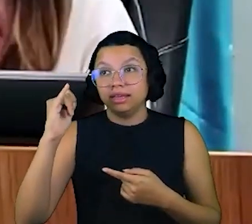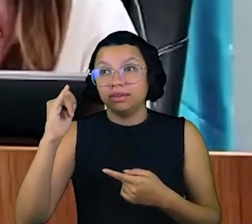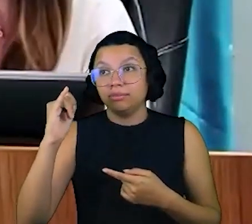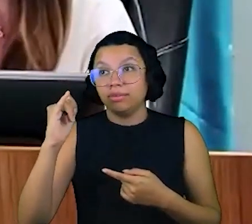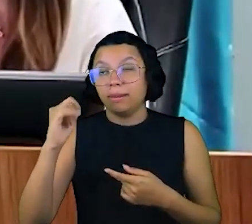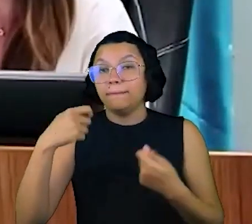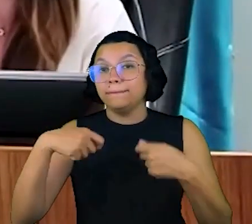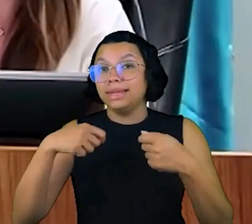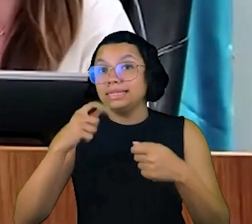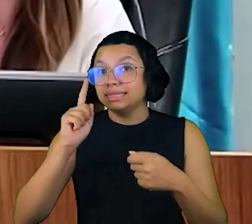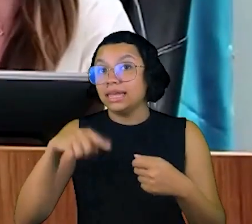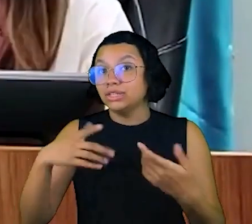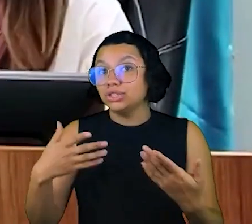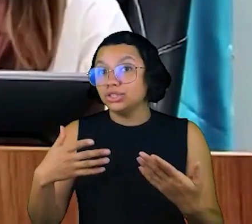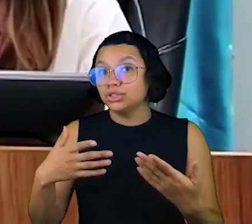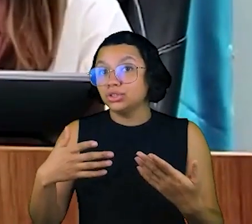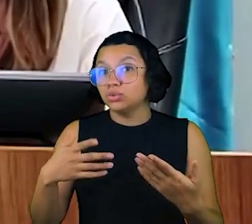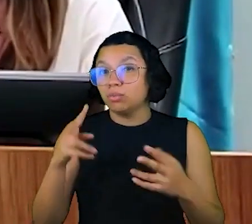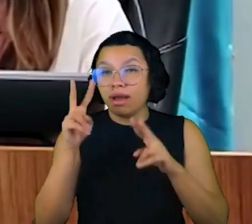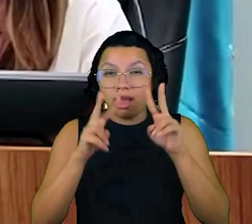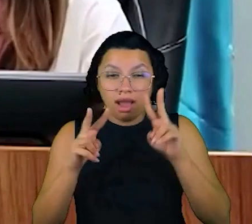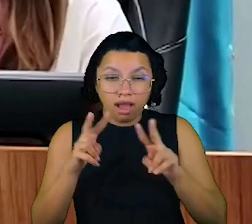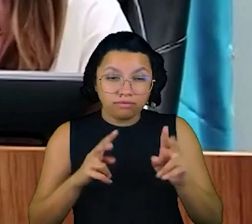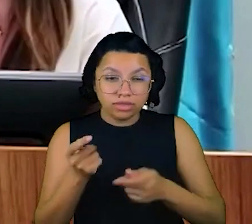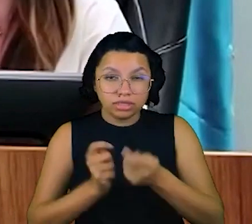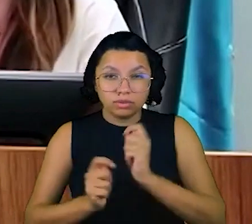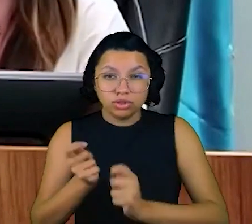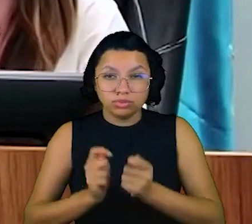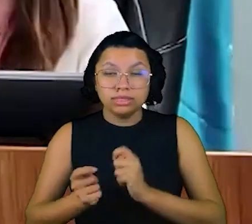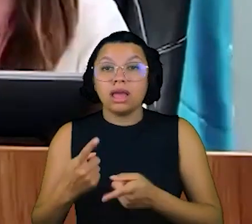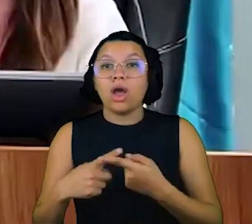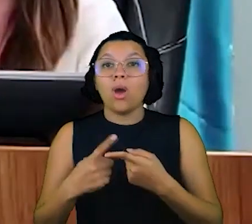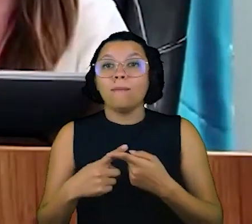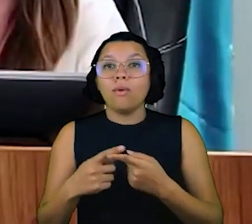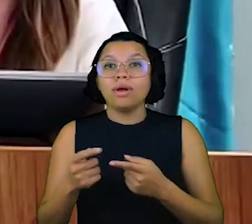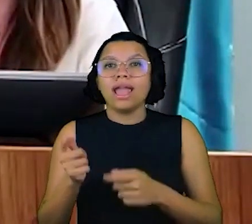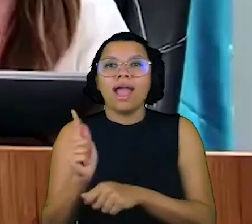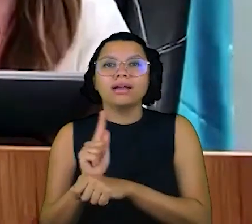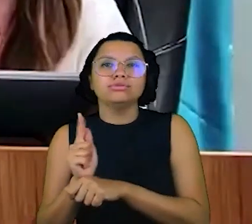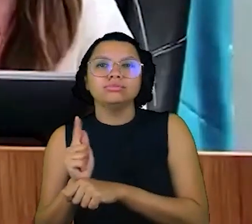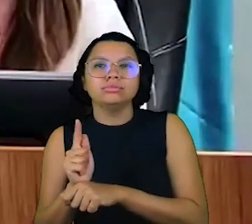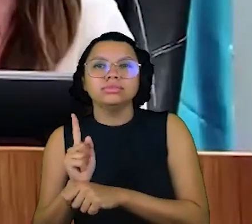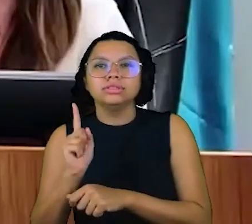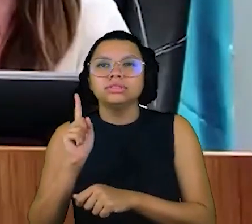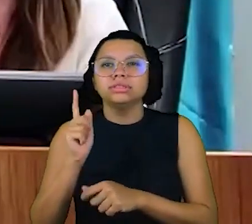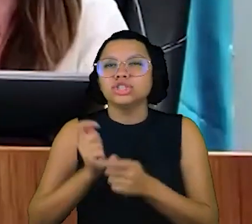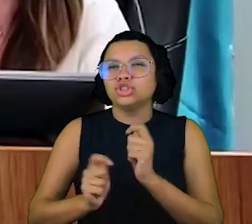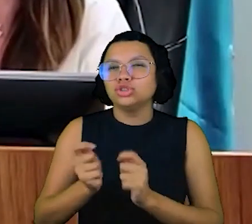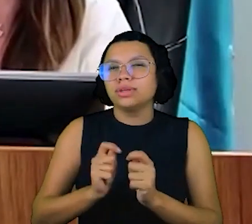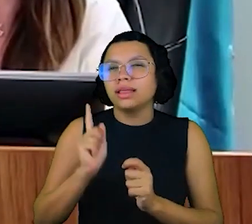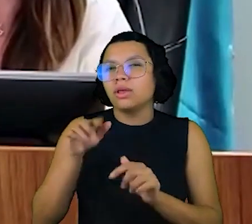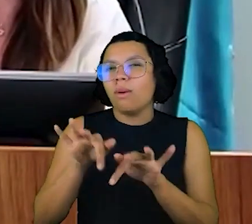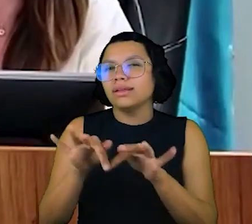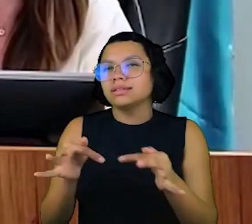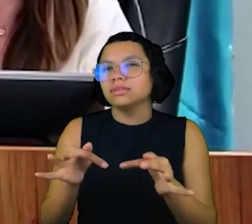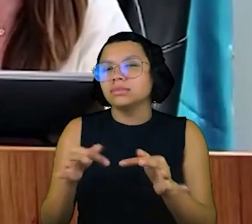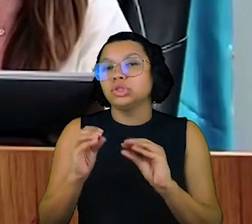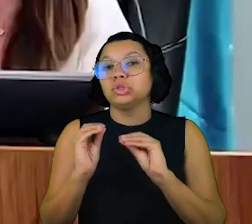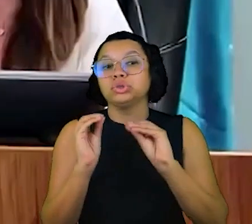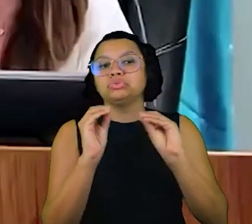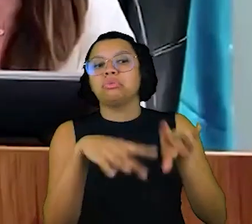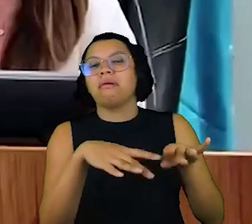ideal, idealíssima, passaria por isso. Passaria por uma revisão administrativa, porque administrar não